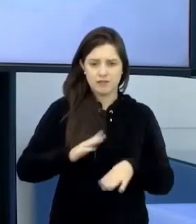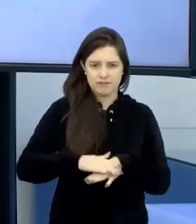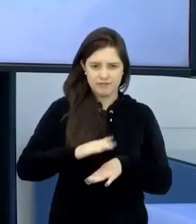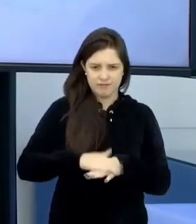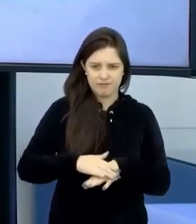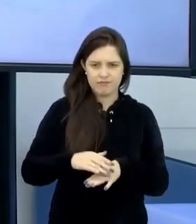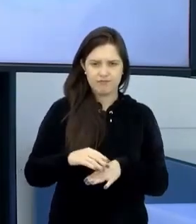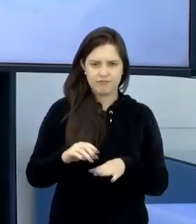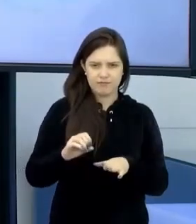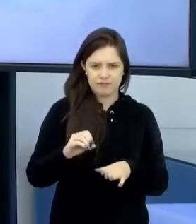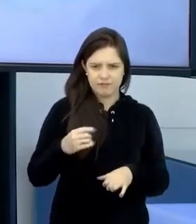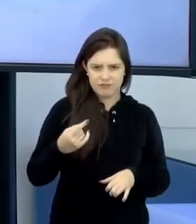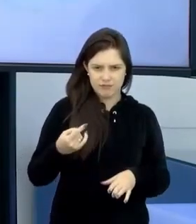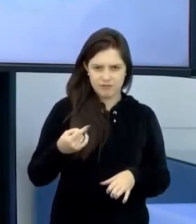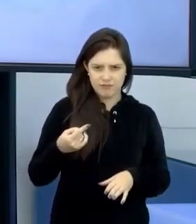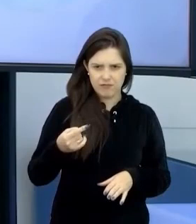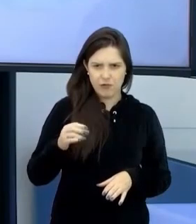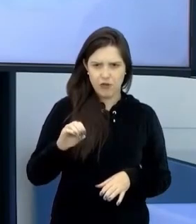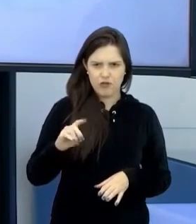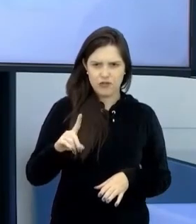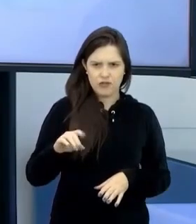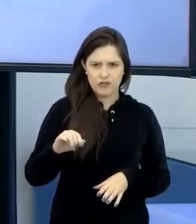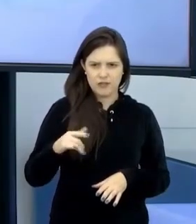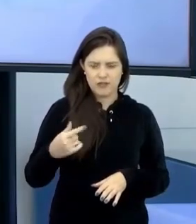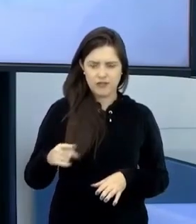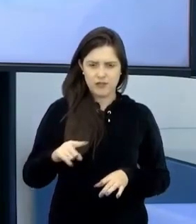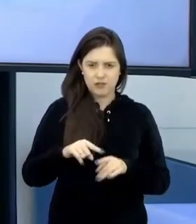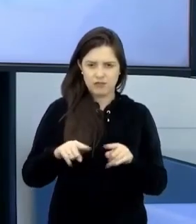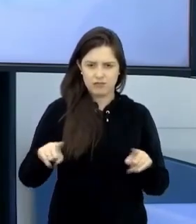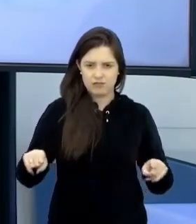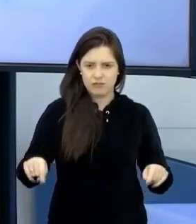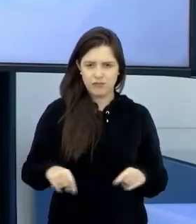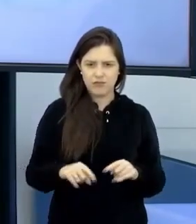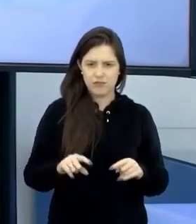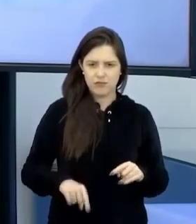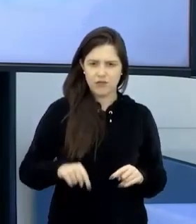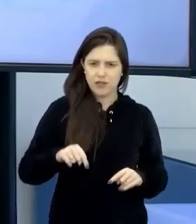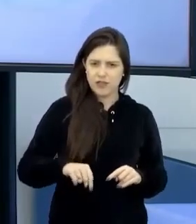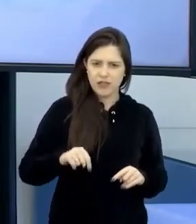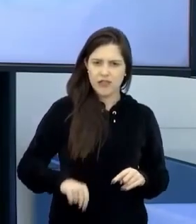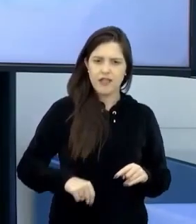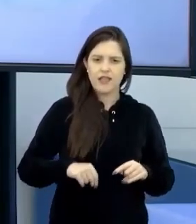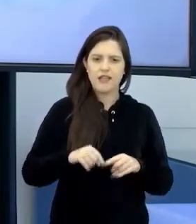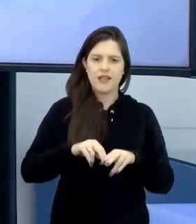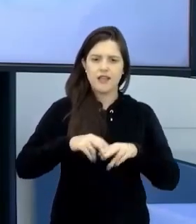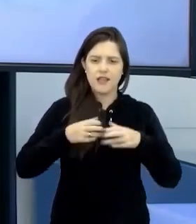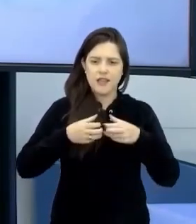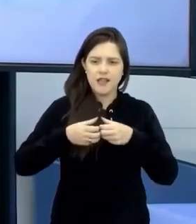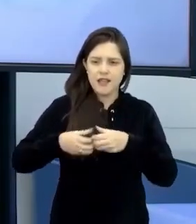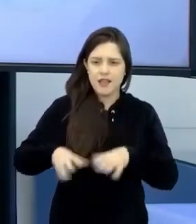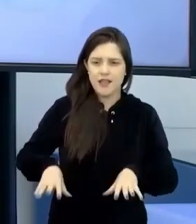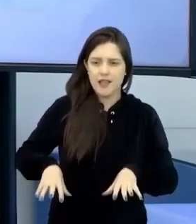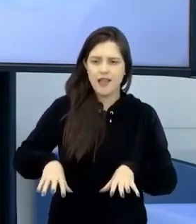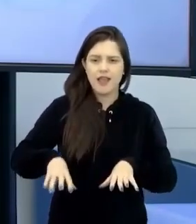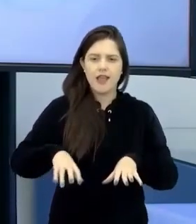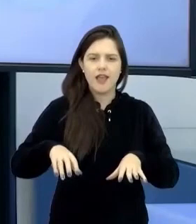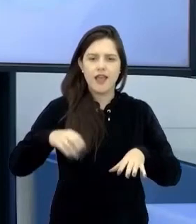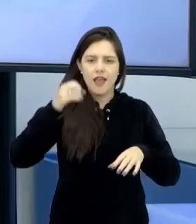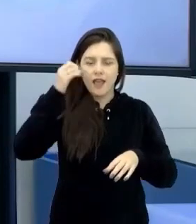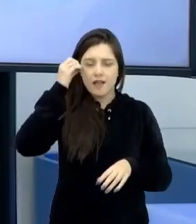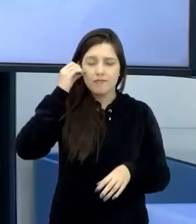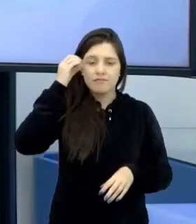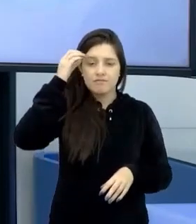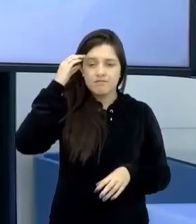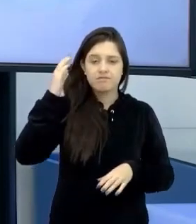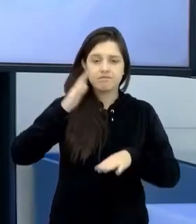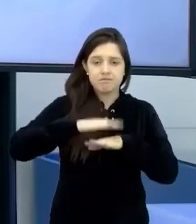né, um local ali onde pode ser uma porta de entrada de contaminação para o restante da água que está no lençol freático,